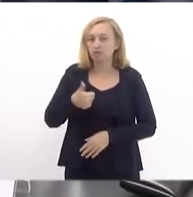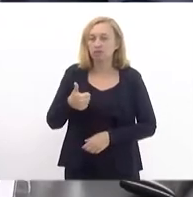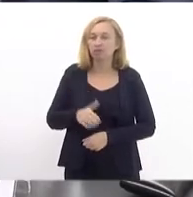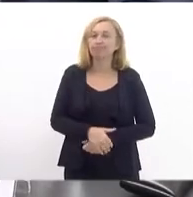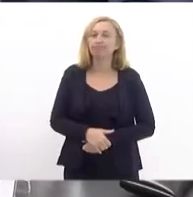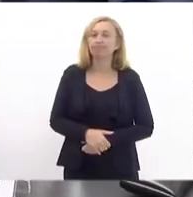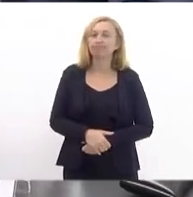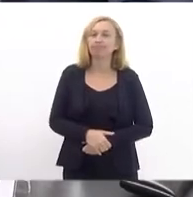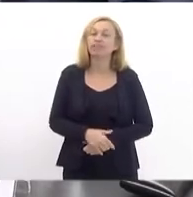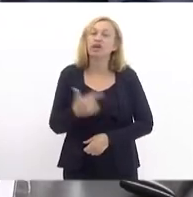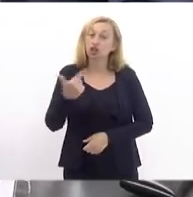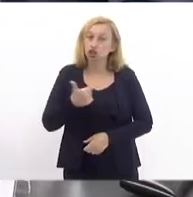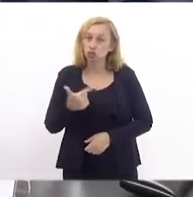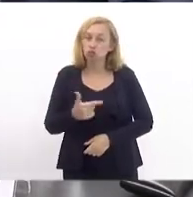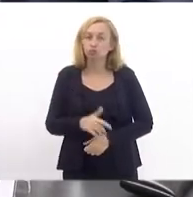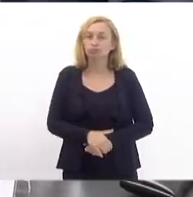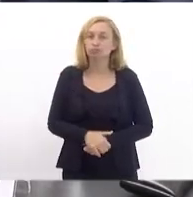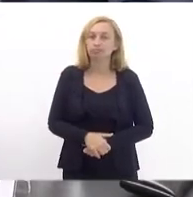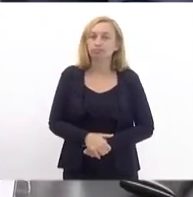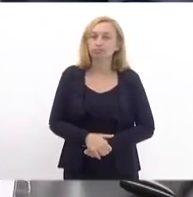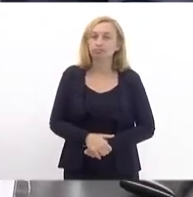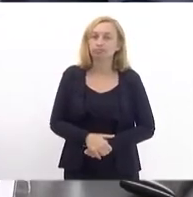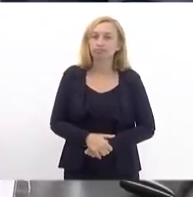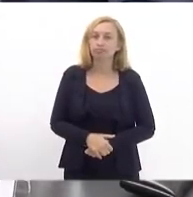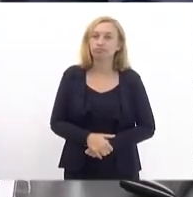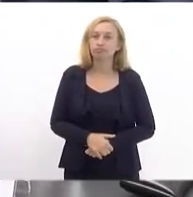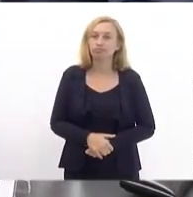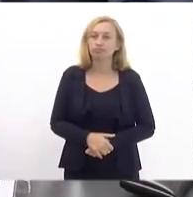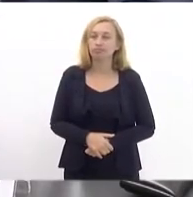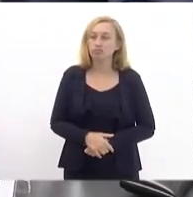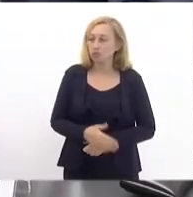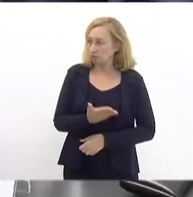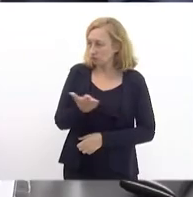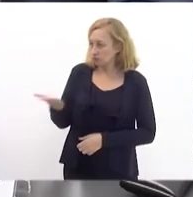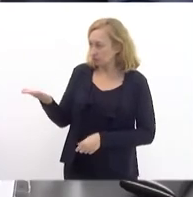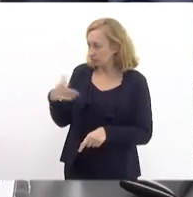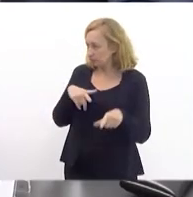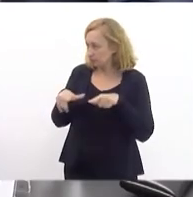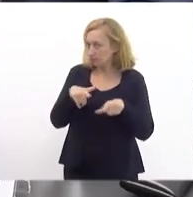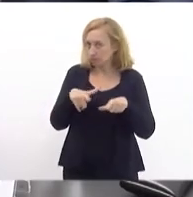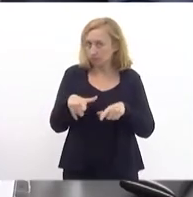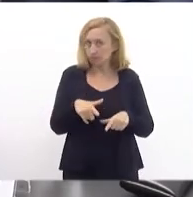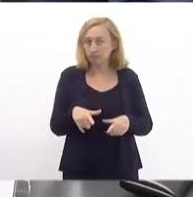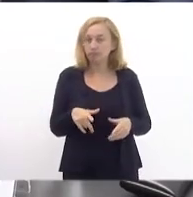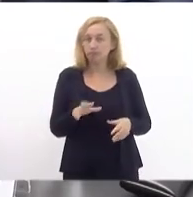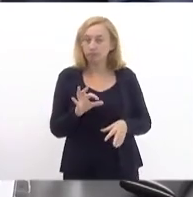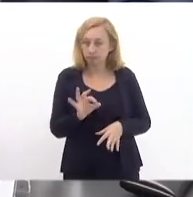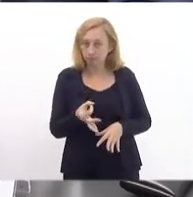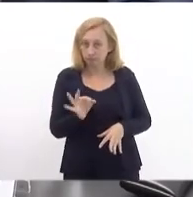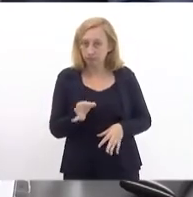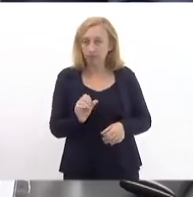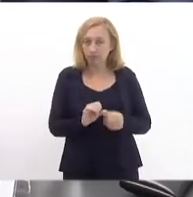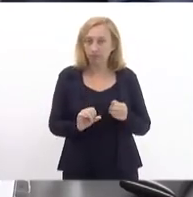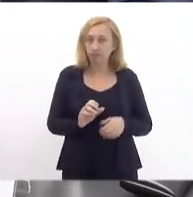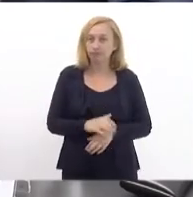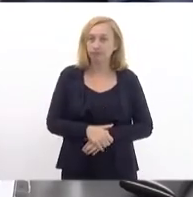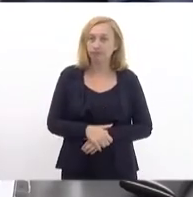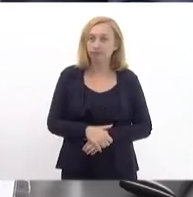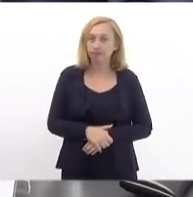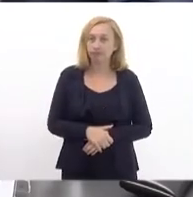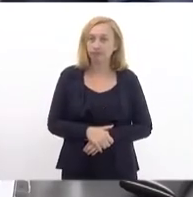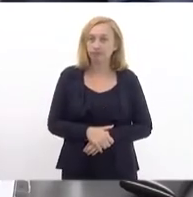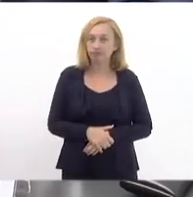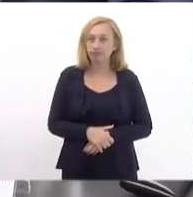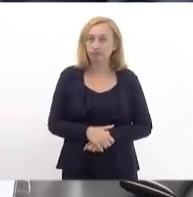impossível. Segundo cenário, que é o que os senhores estão trabalhando, né? E é correto que faça assim, mitigar